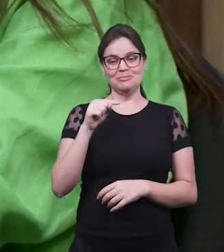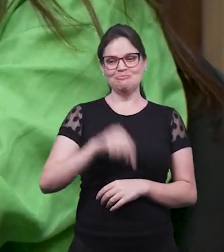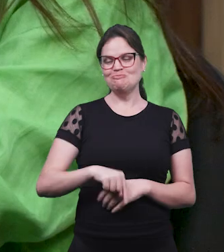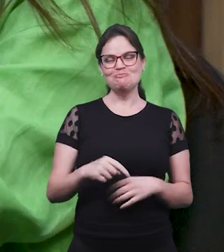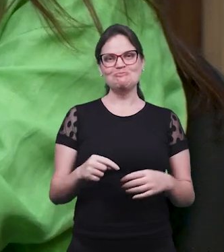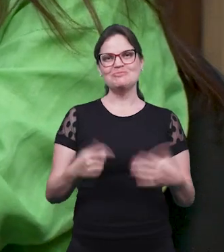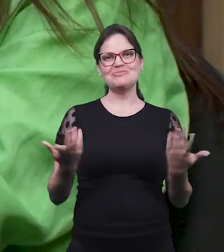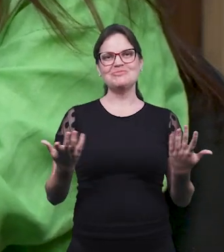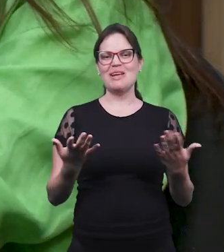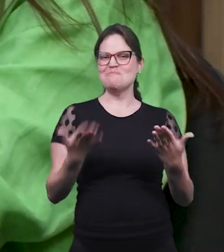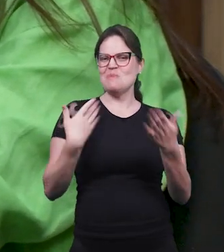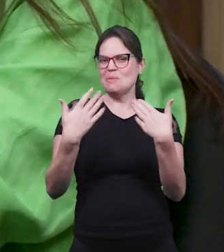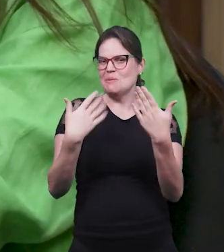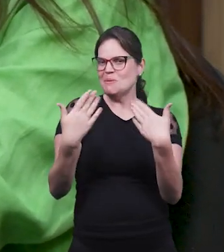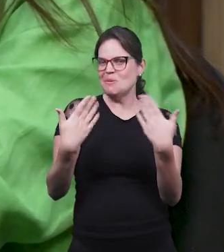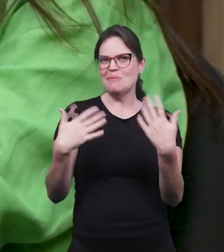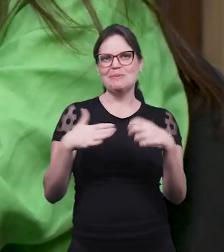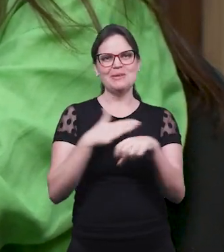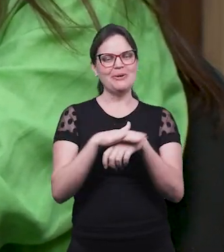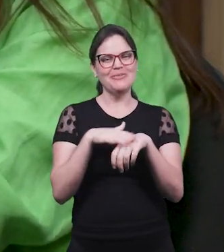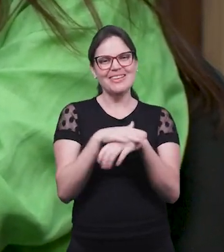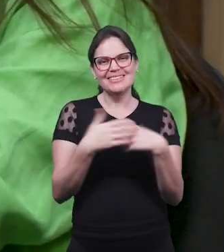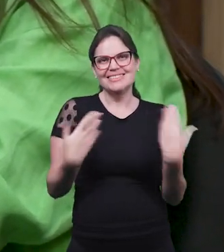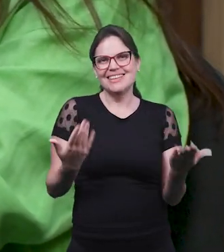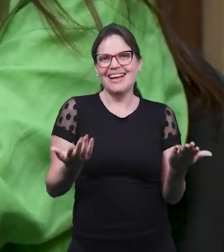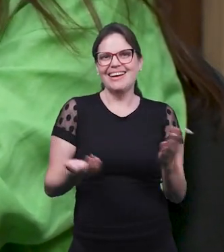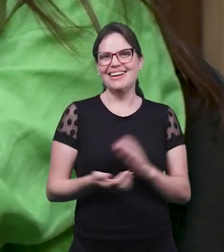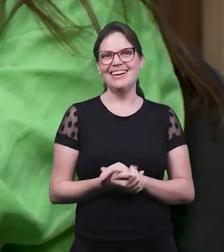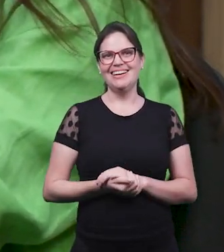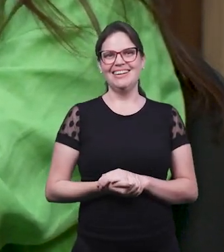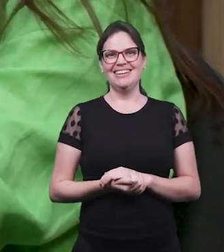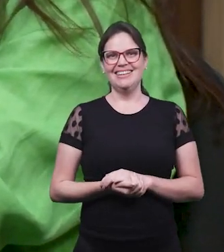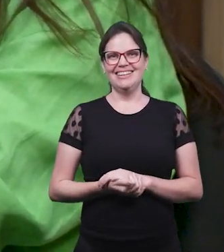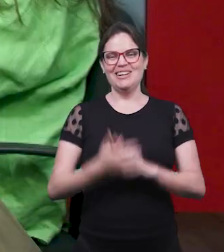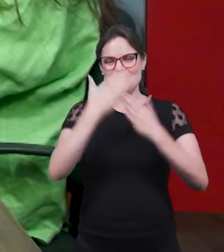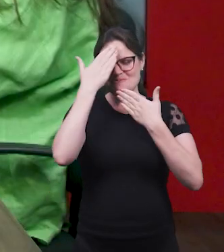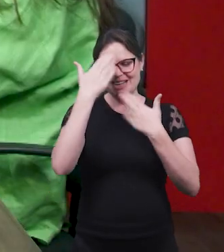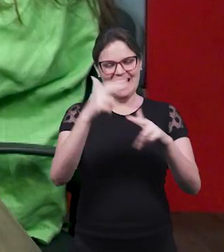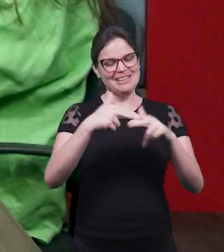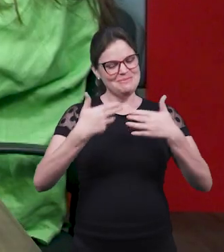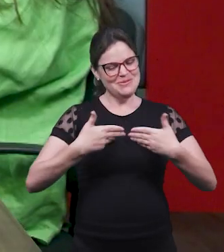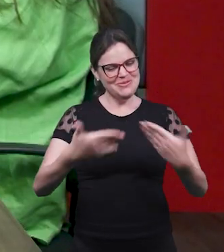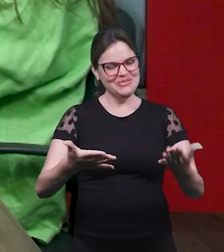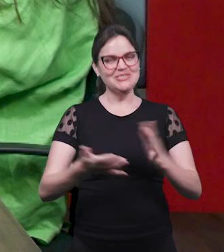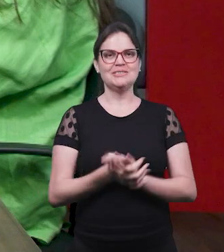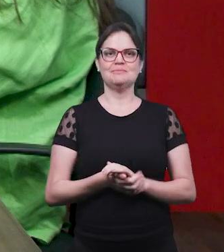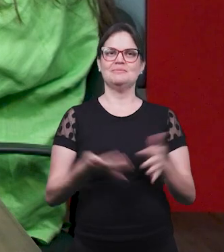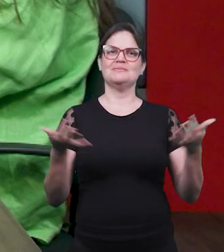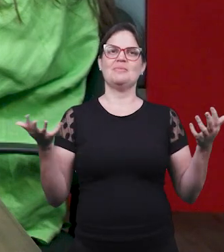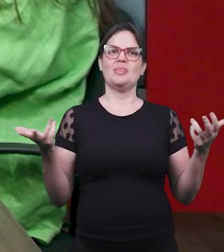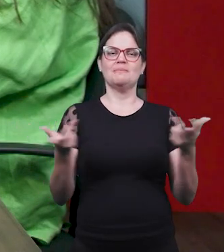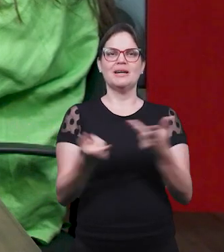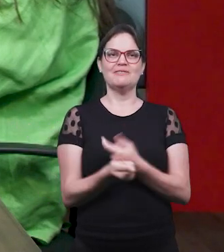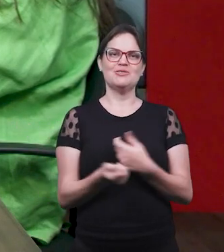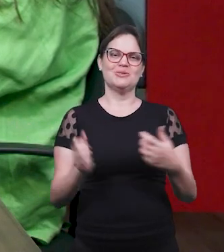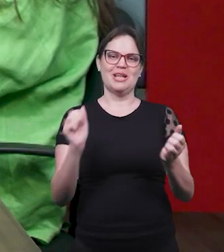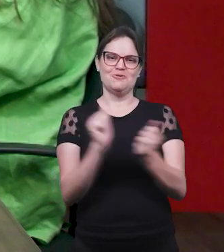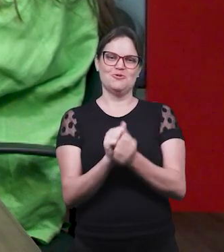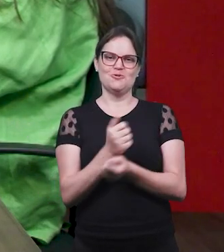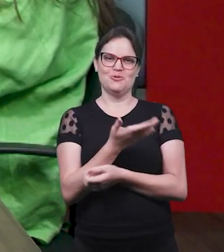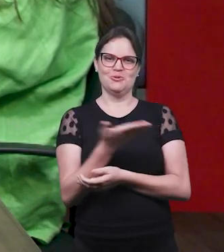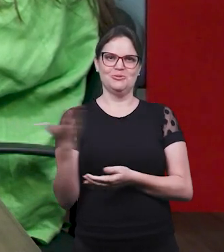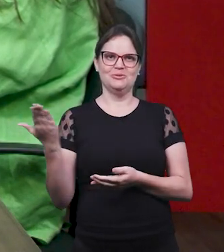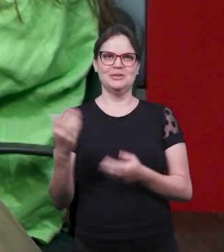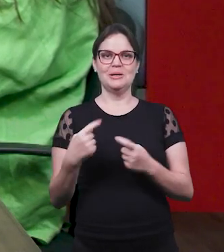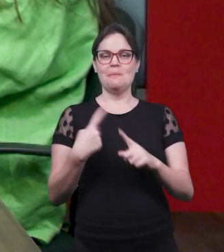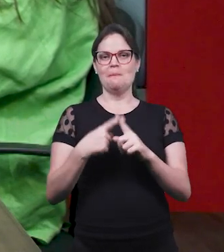para bater um papo, né? E é sempre maravilhoso ter vocês, é sempre, né, Fernanda,